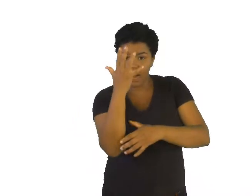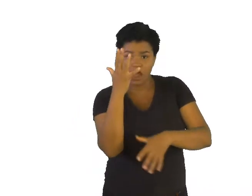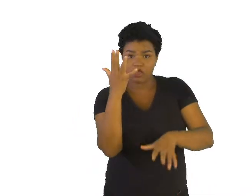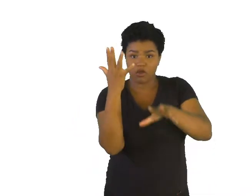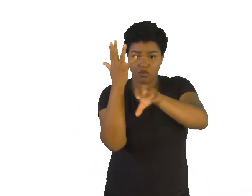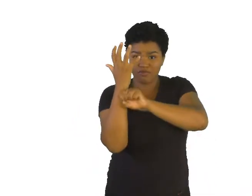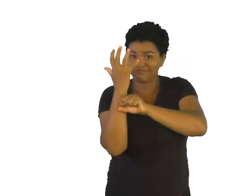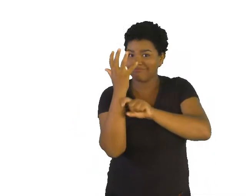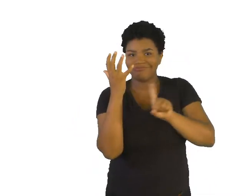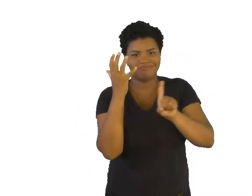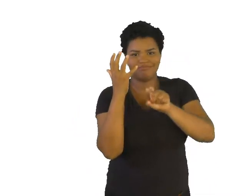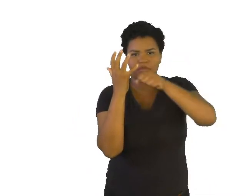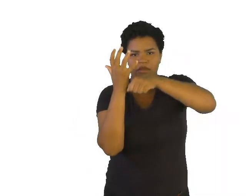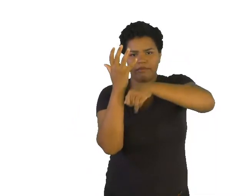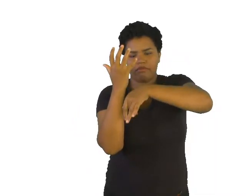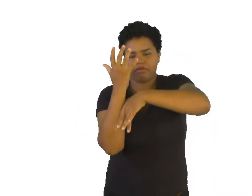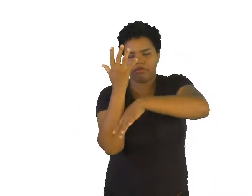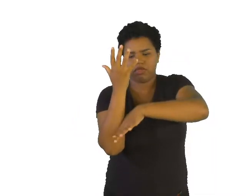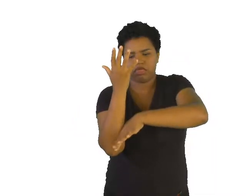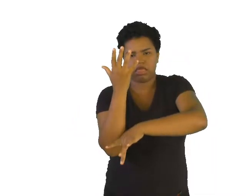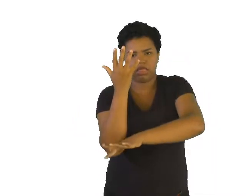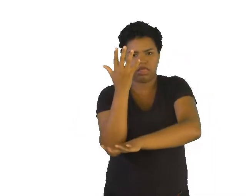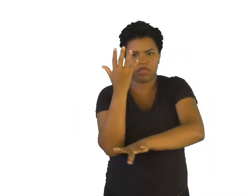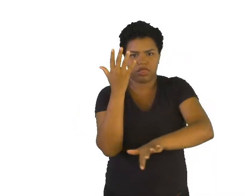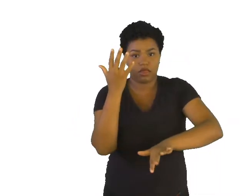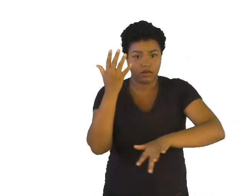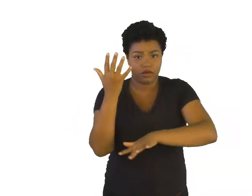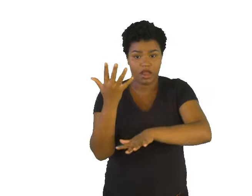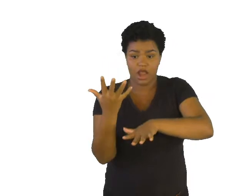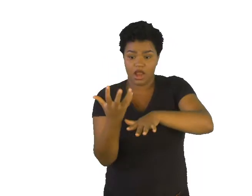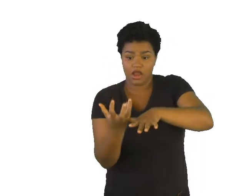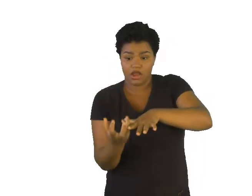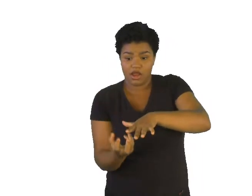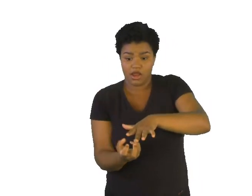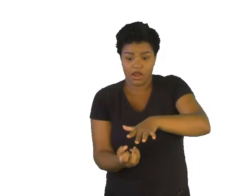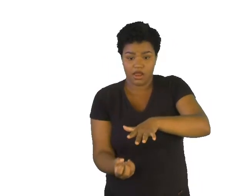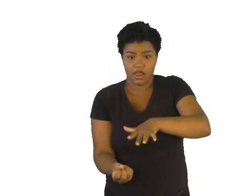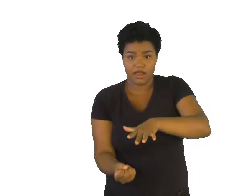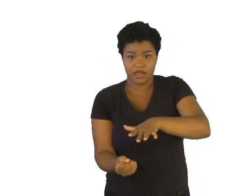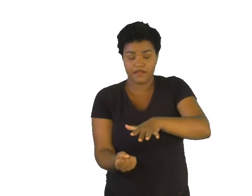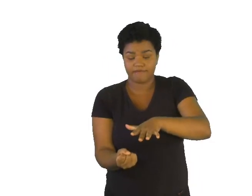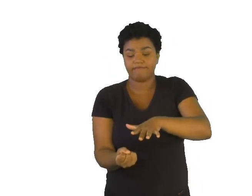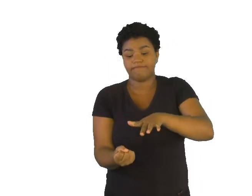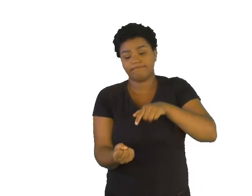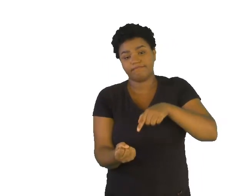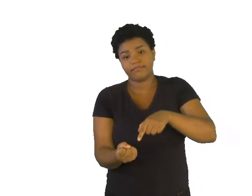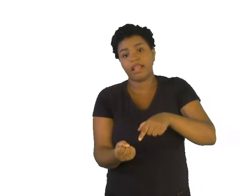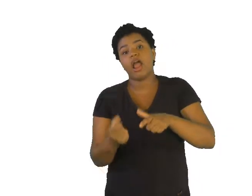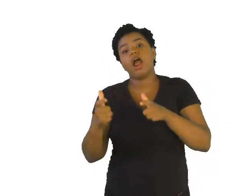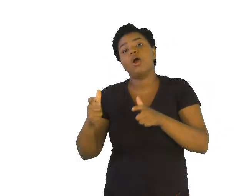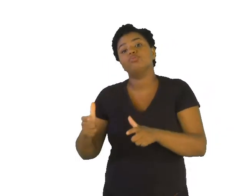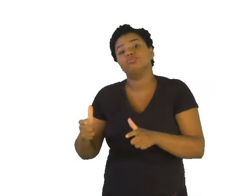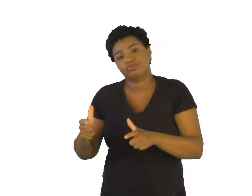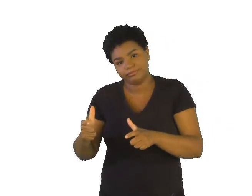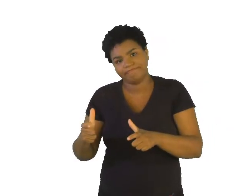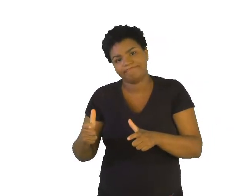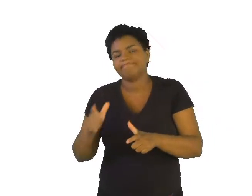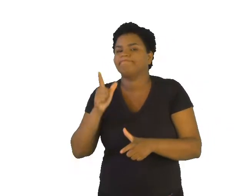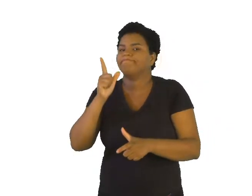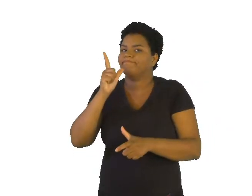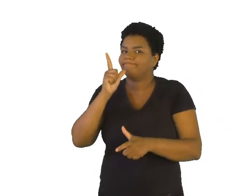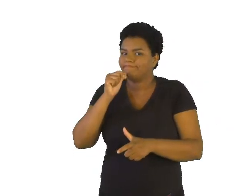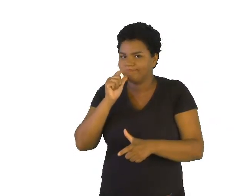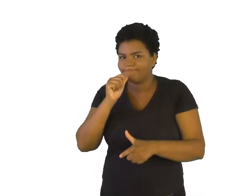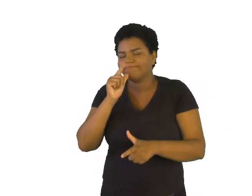para o solo, indo para onde? Indo para a terra, da terra vai para onde? Para a